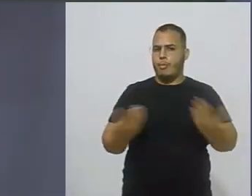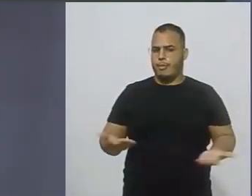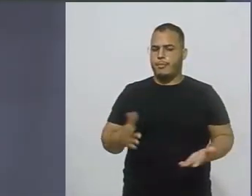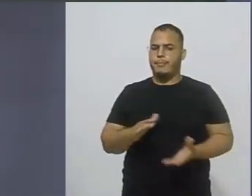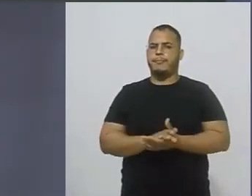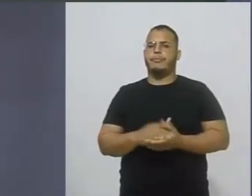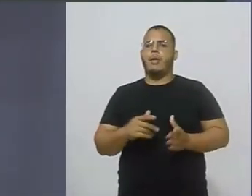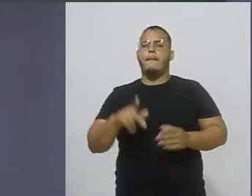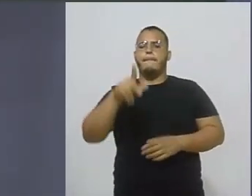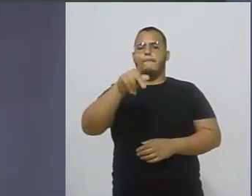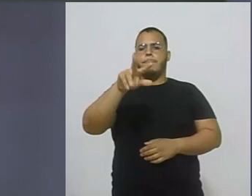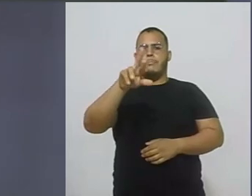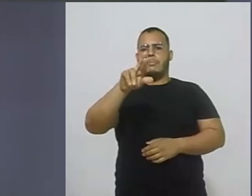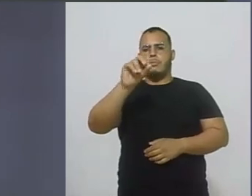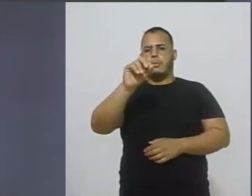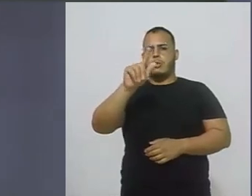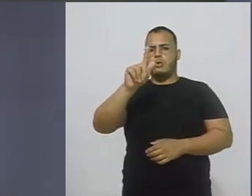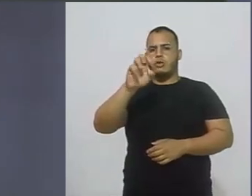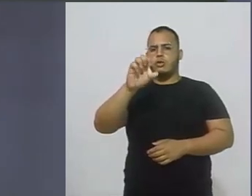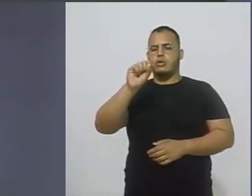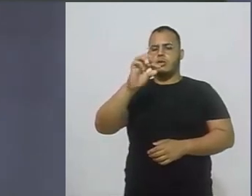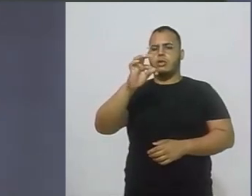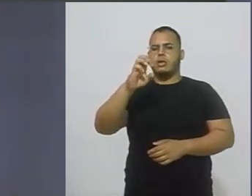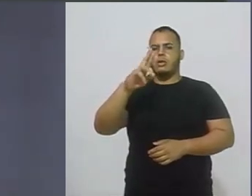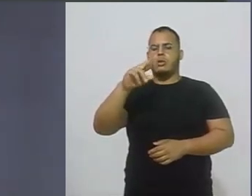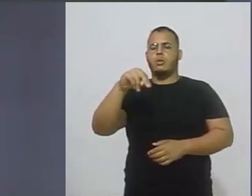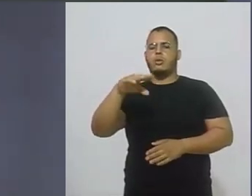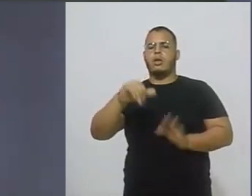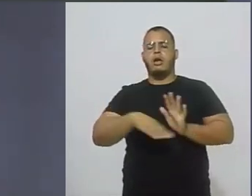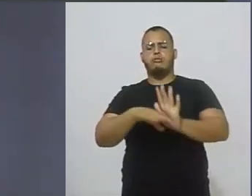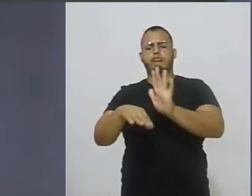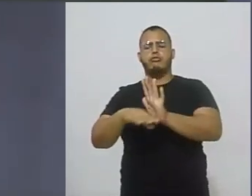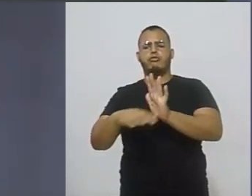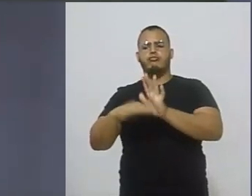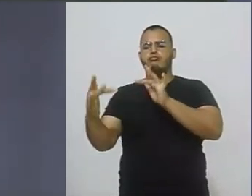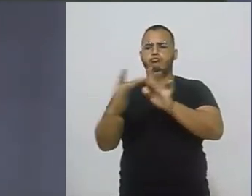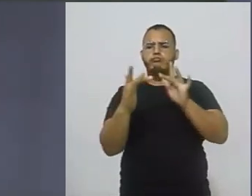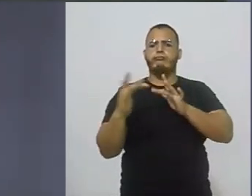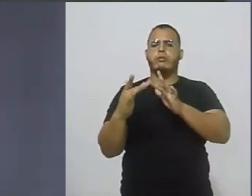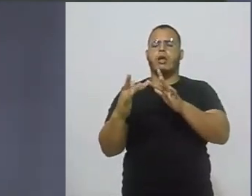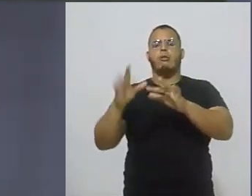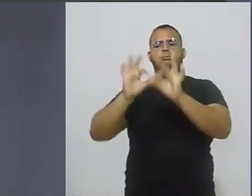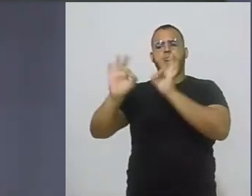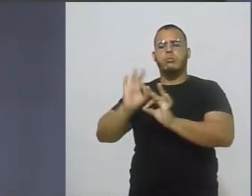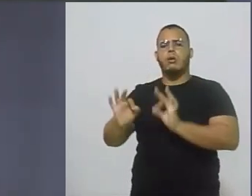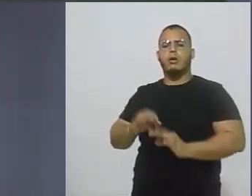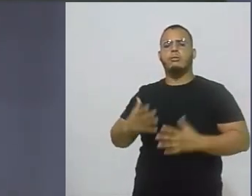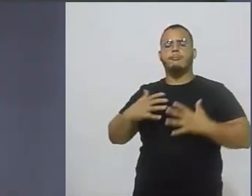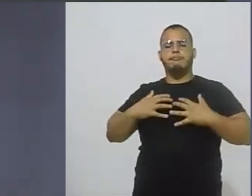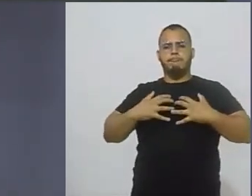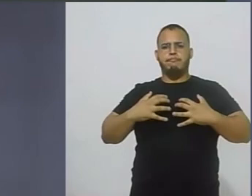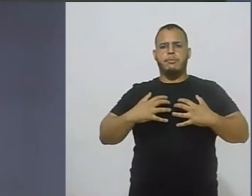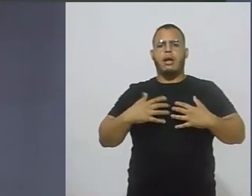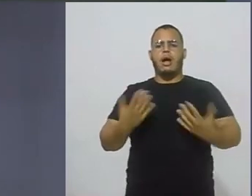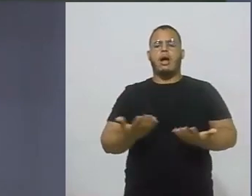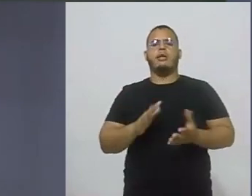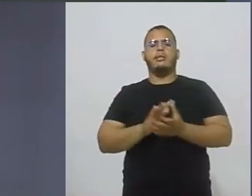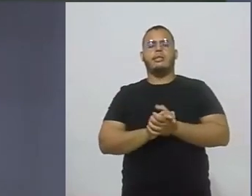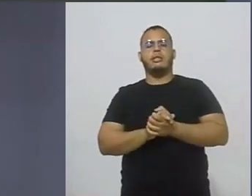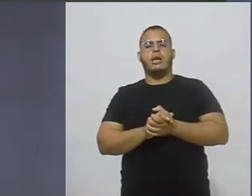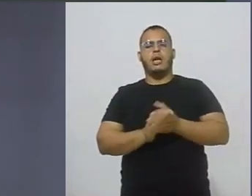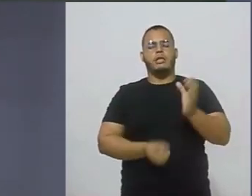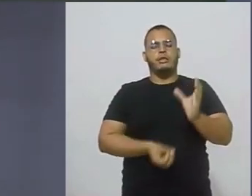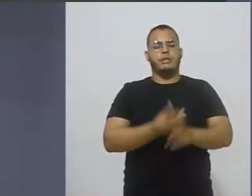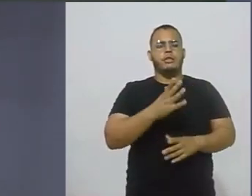de progesterona, ela vai estar ajudando aí diretamente na preparação das glândulas mamárias. Para quê? Para a produção de